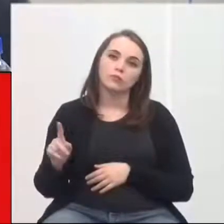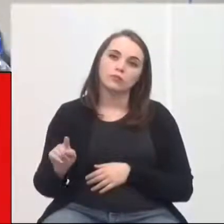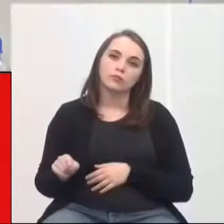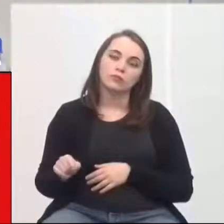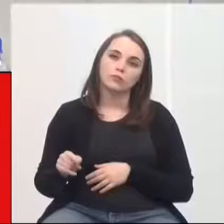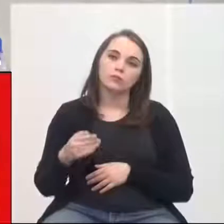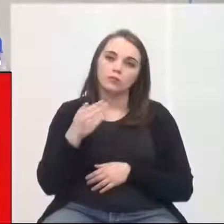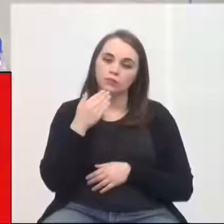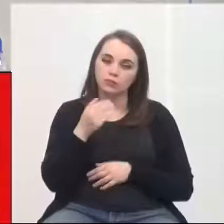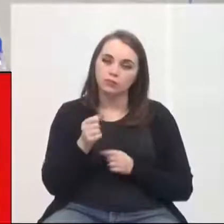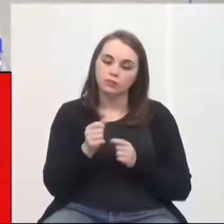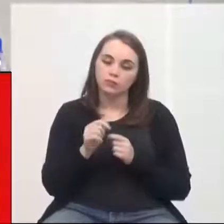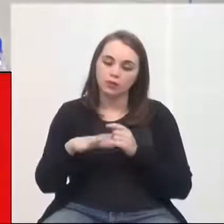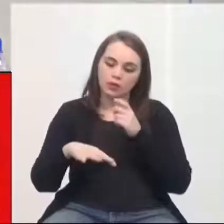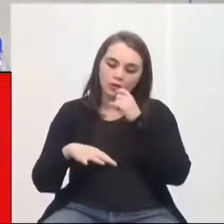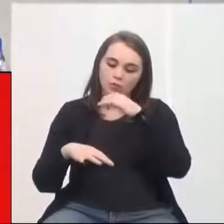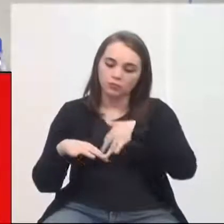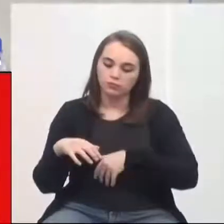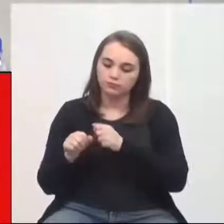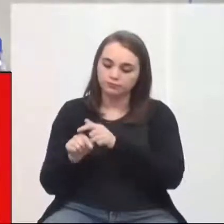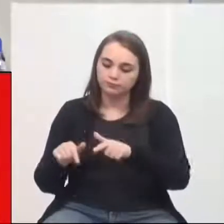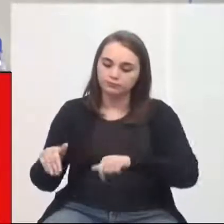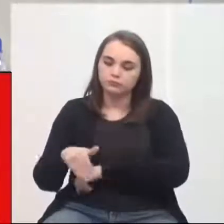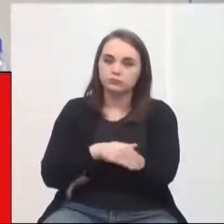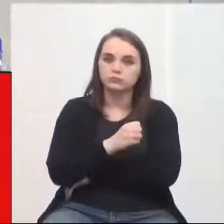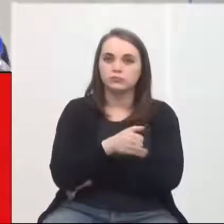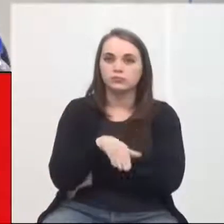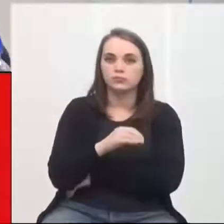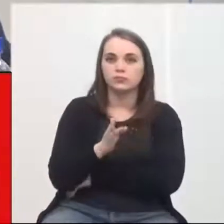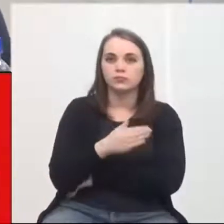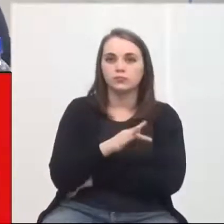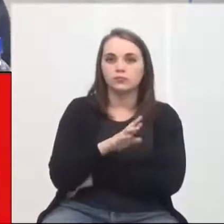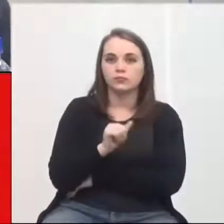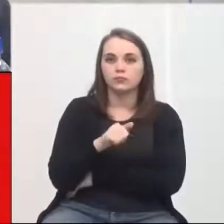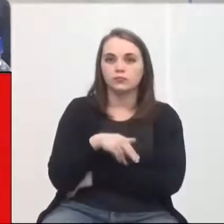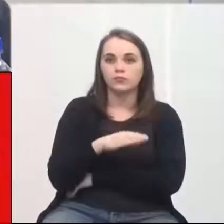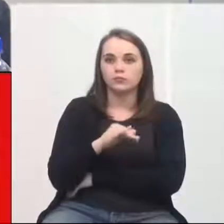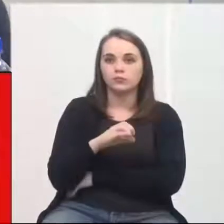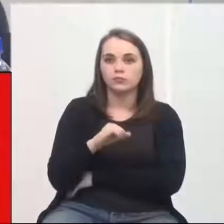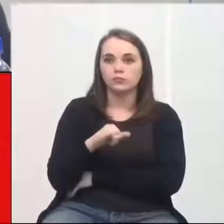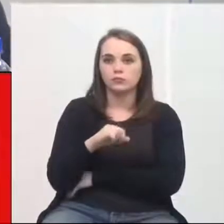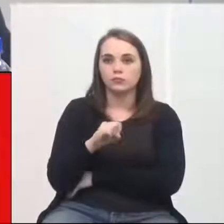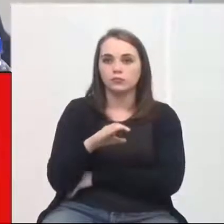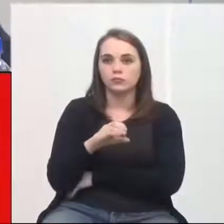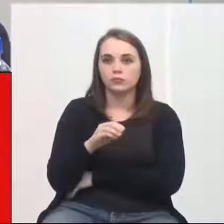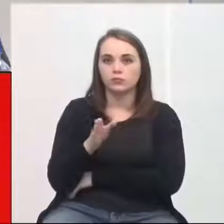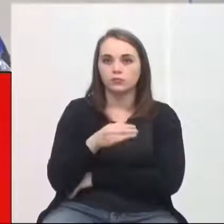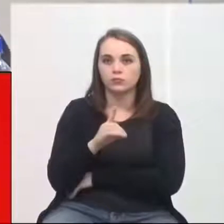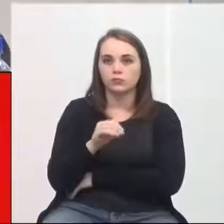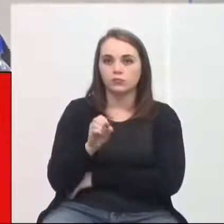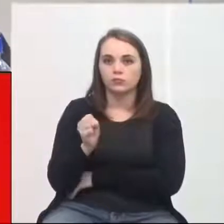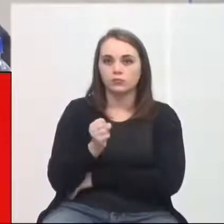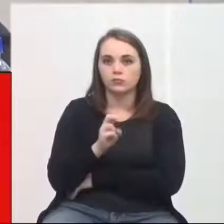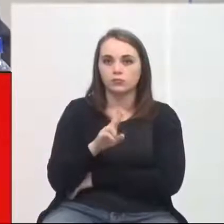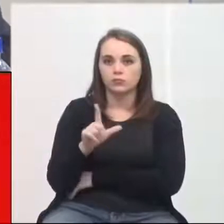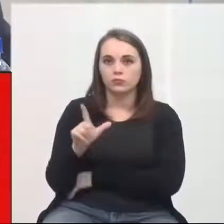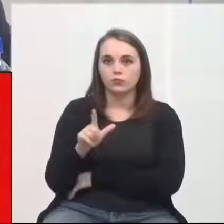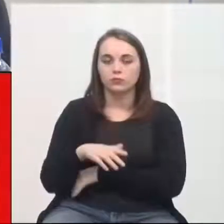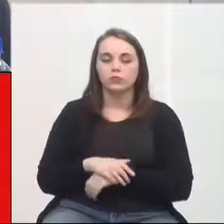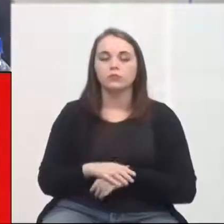Santos. Limpeza da Boca de Lobo, localizada na rua São Francisco do Sul, de frente ao imóvel 365, no bairro Boa